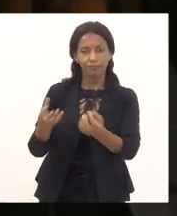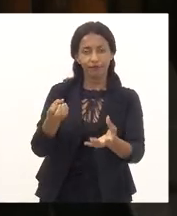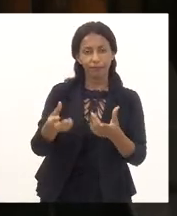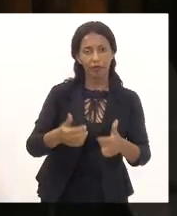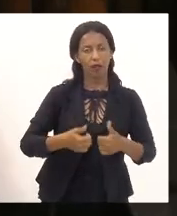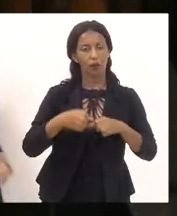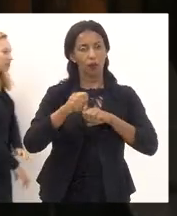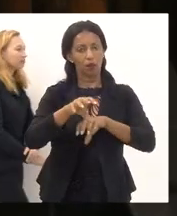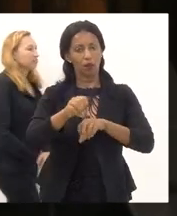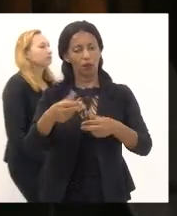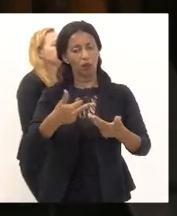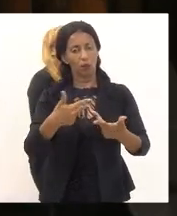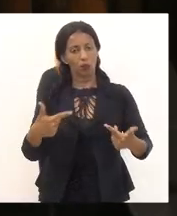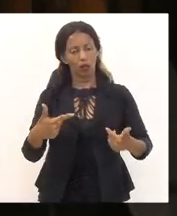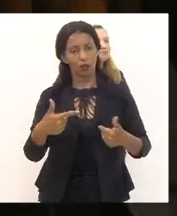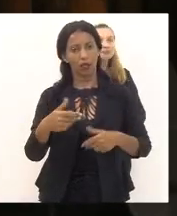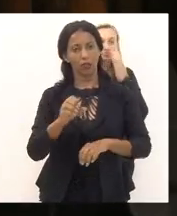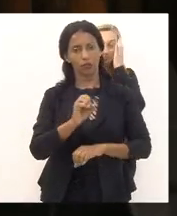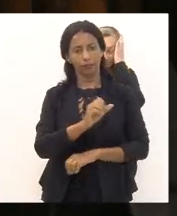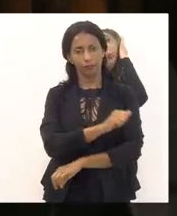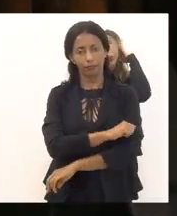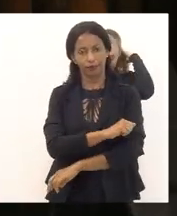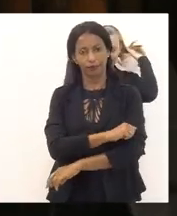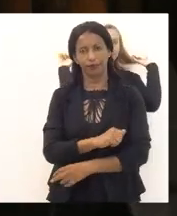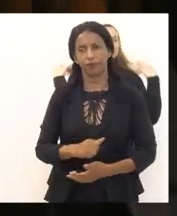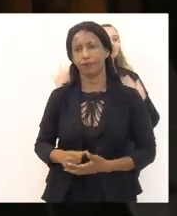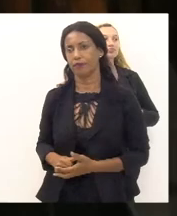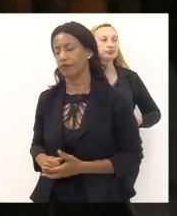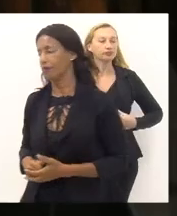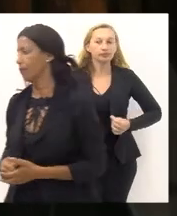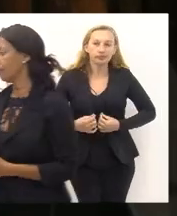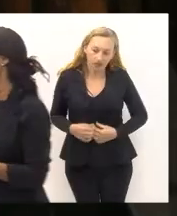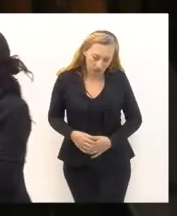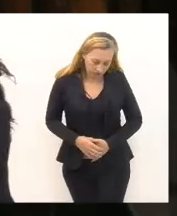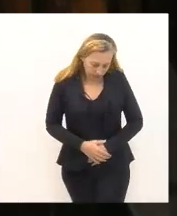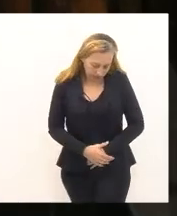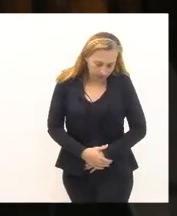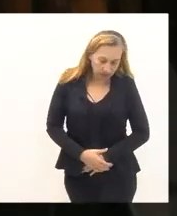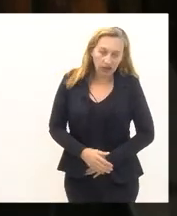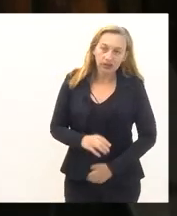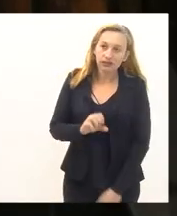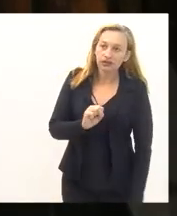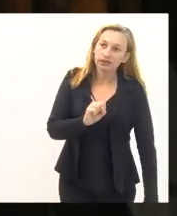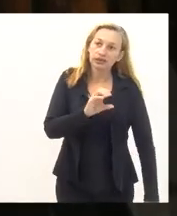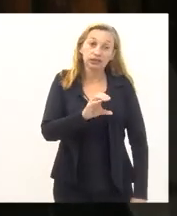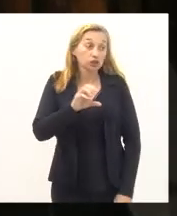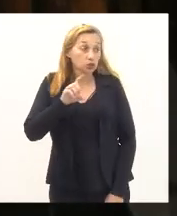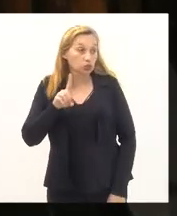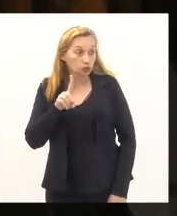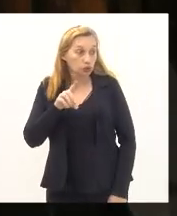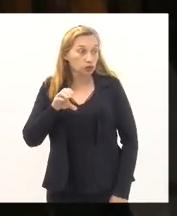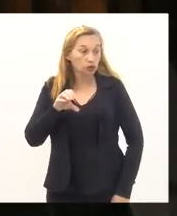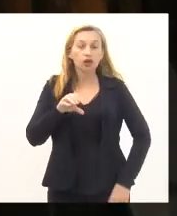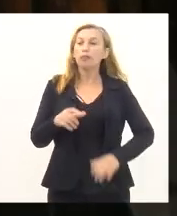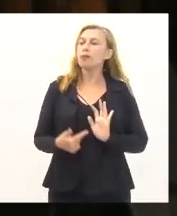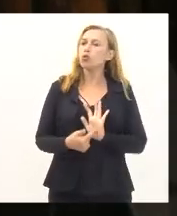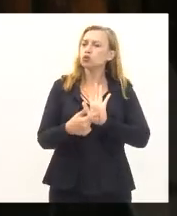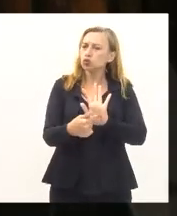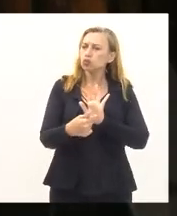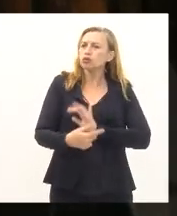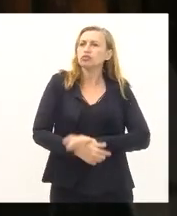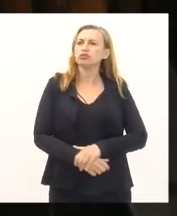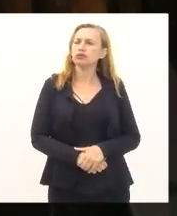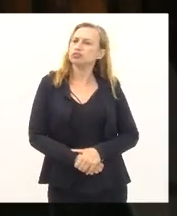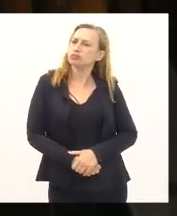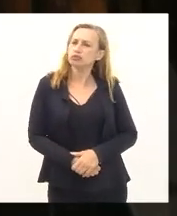uma educação de qualidade para os nossos estudantes. Desde que a SEDUC apontou